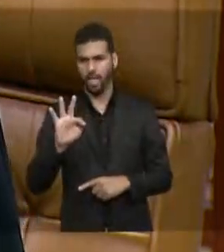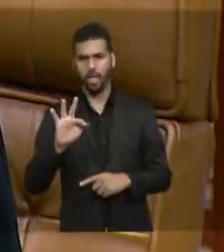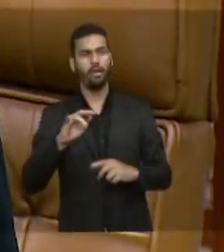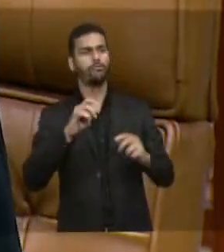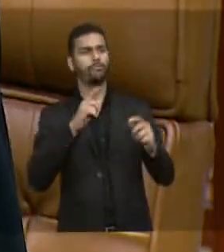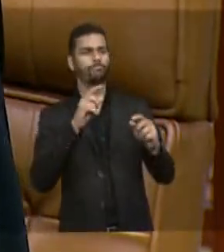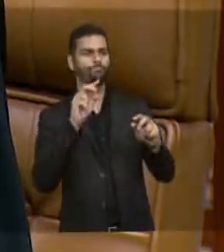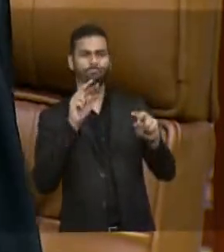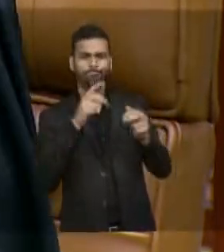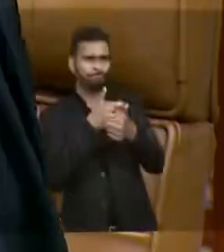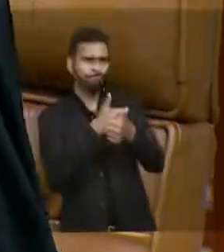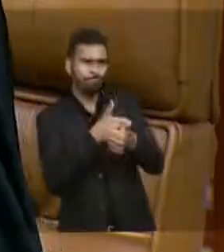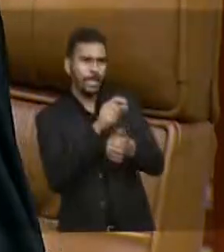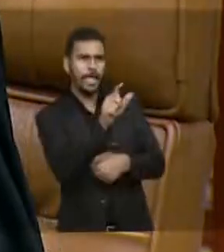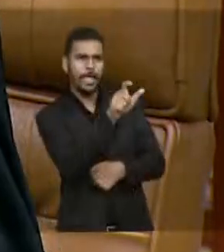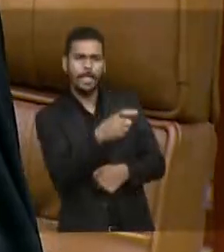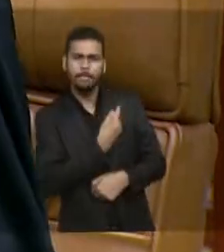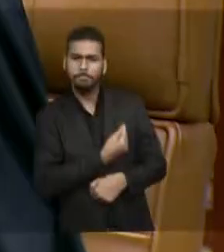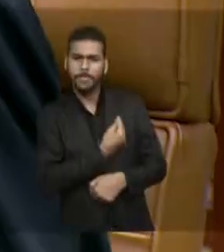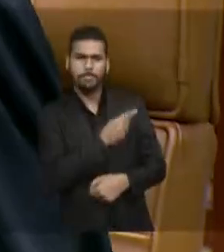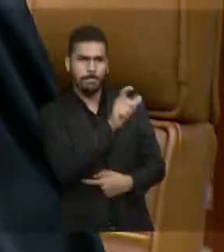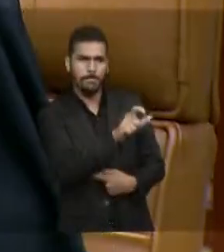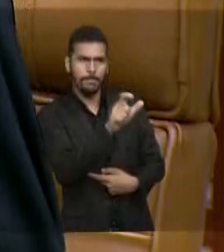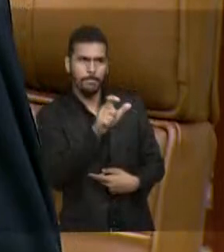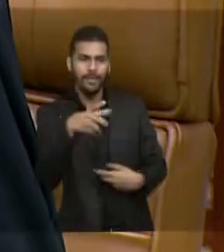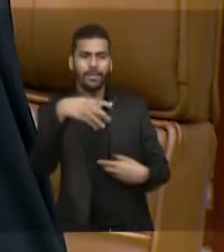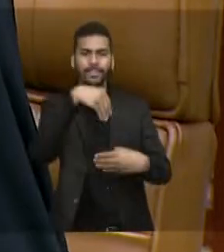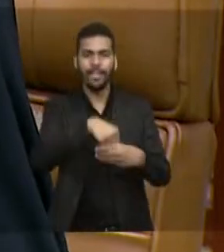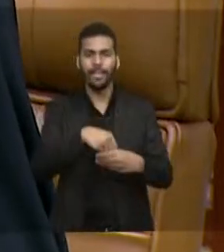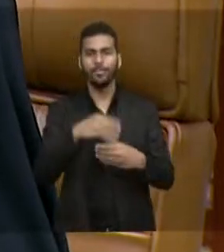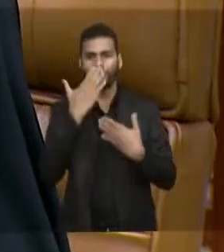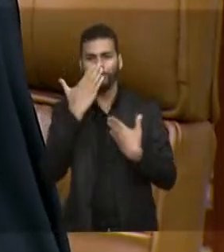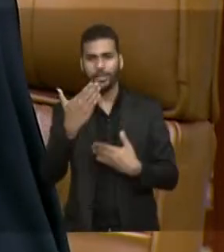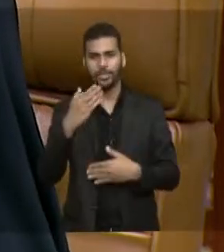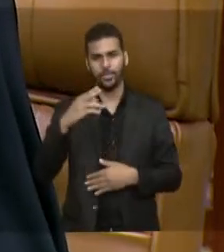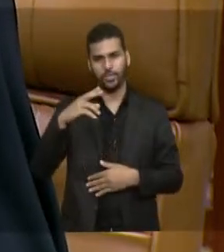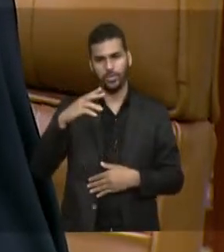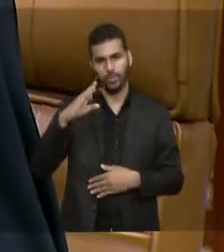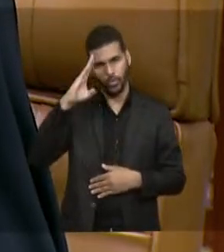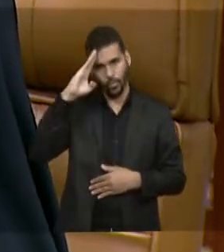participaram e estavam nos quartéis foram